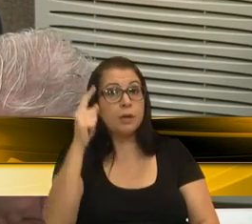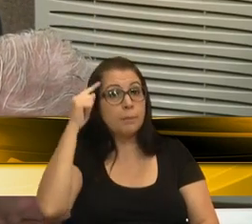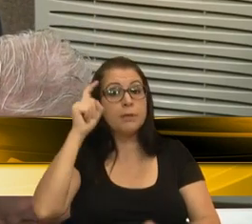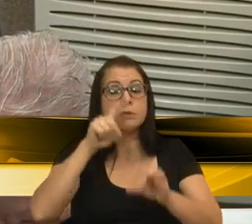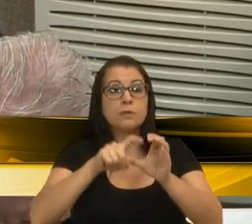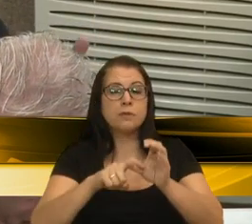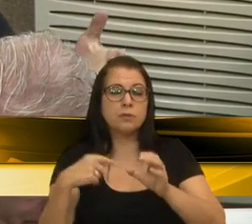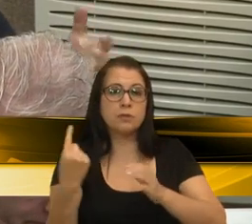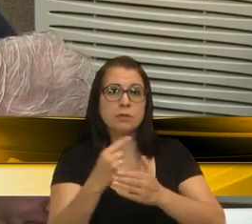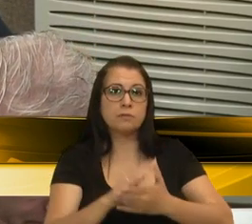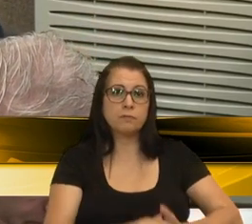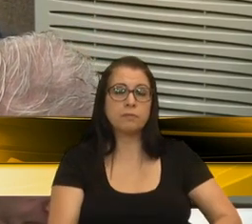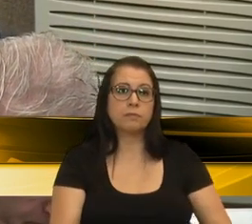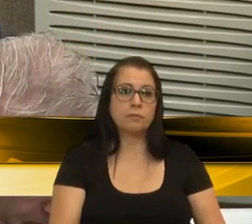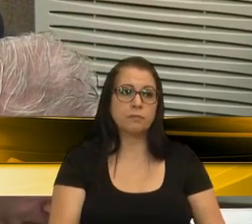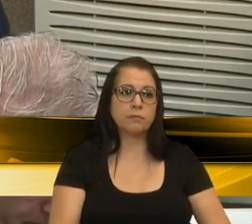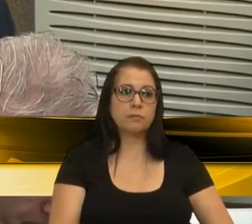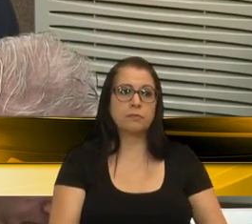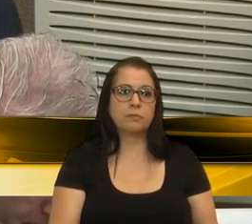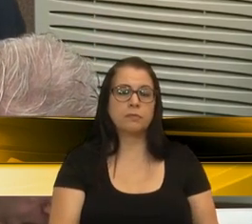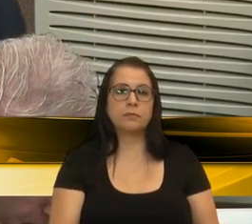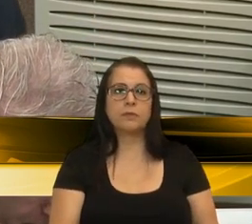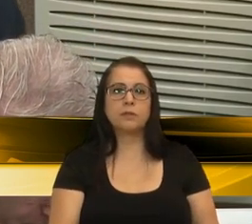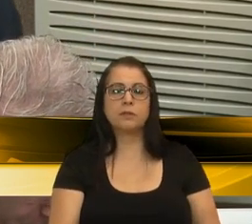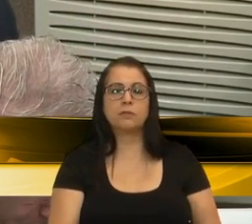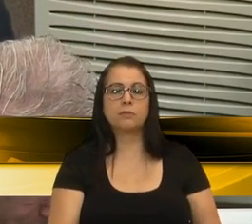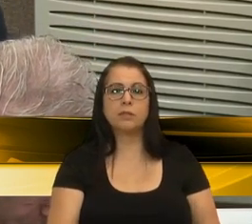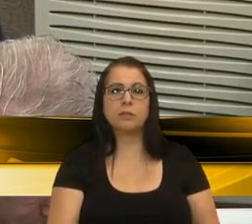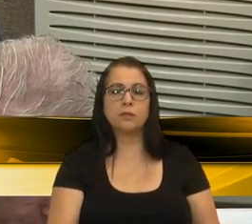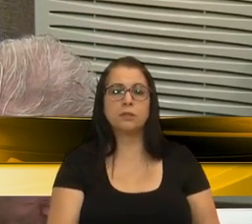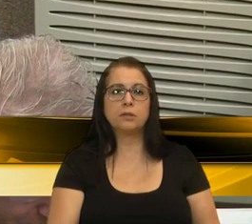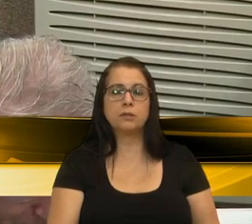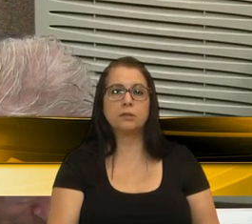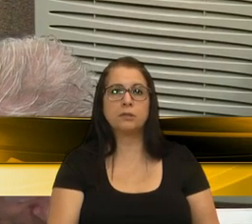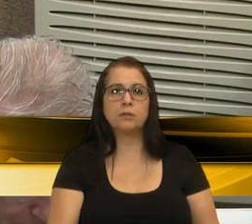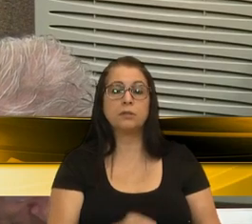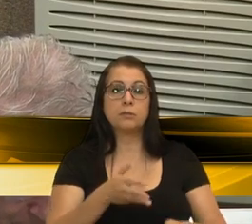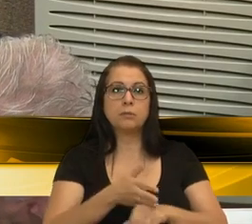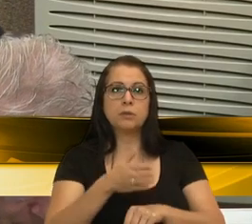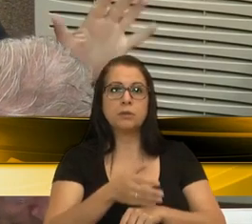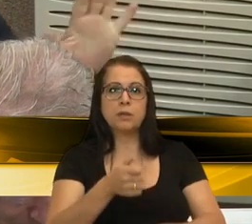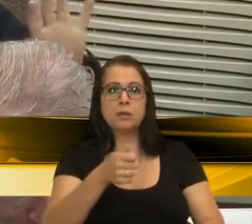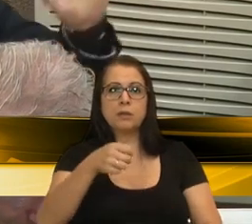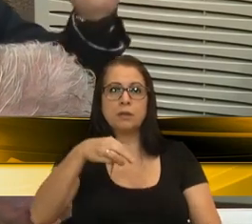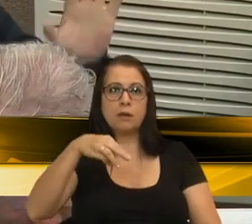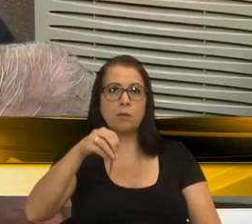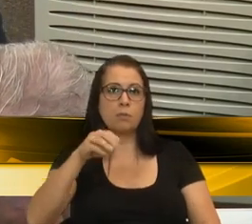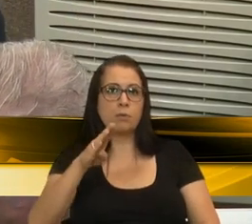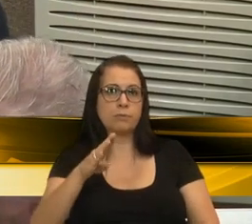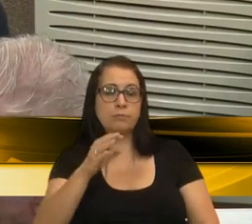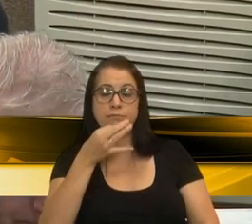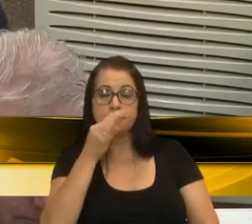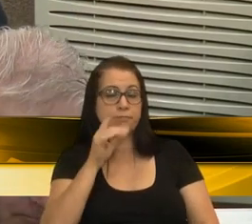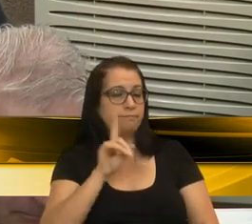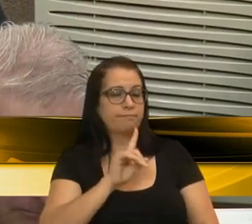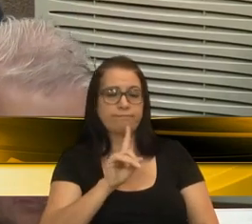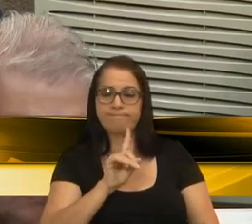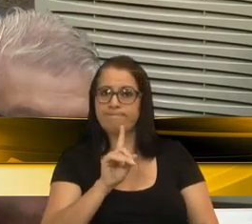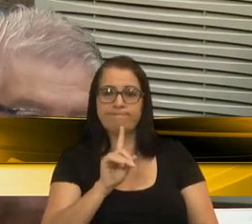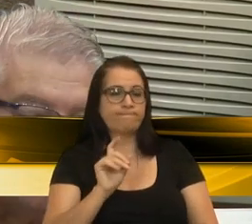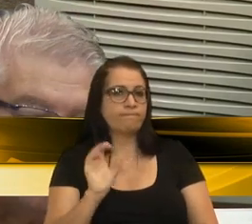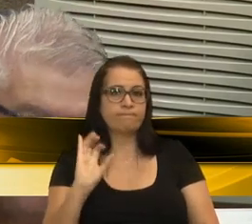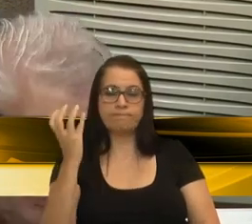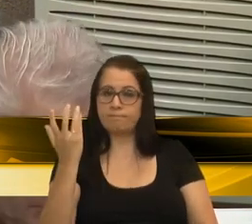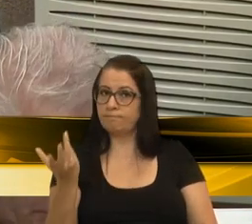prefeitura. Isso poderia ter sido perguntado lá ontem. Com relação à não participação do MOB Caxias, não vai